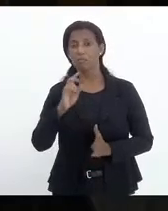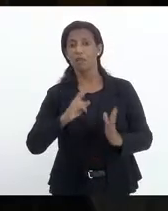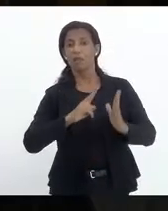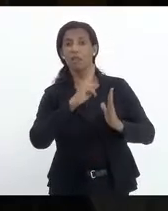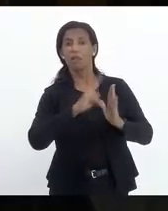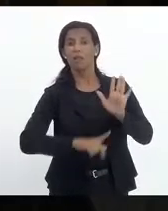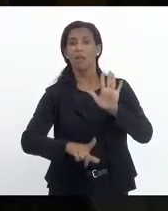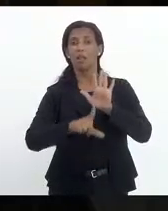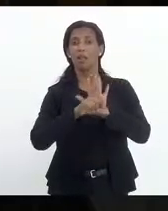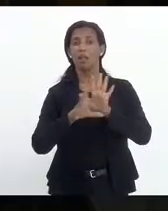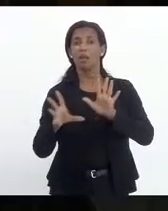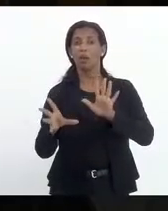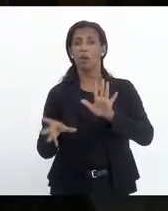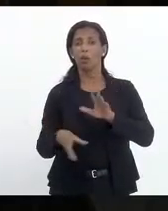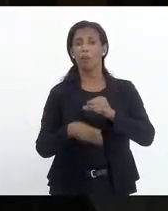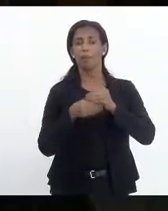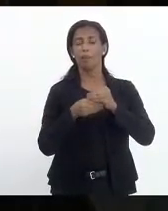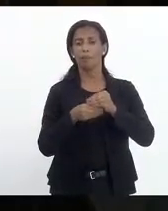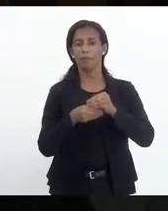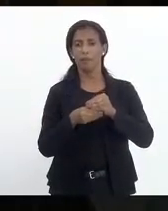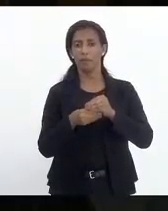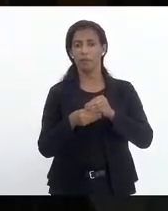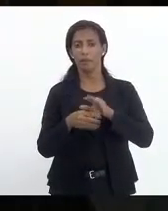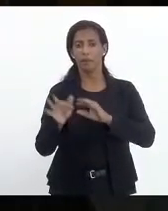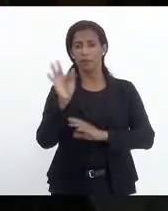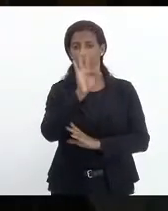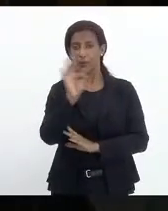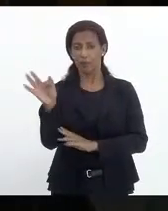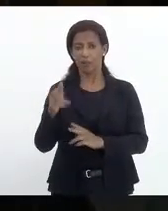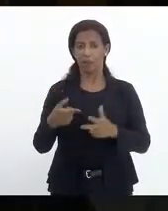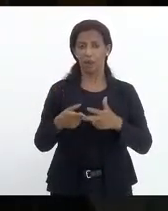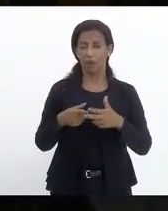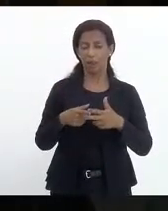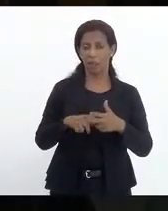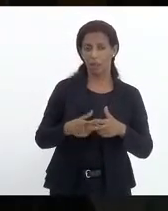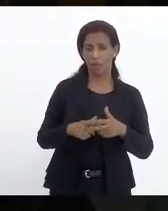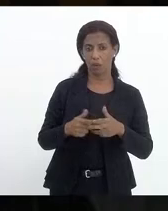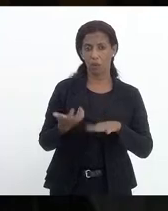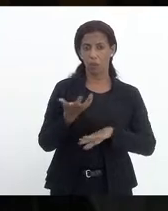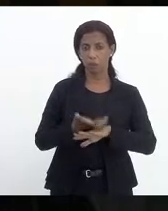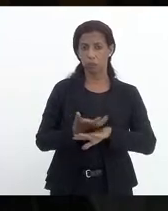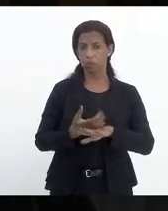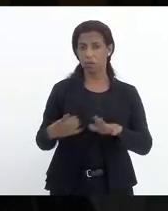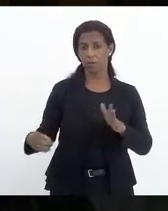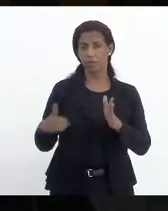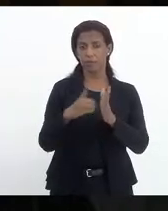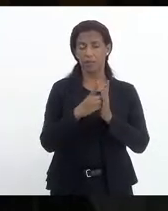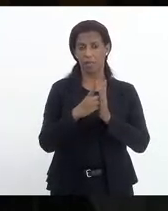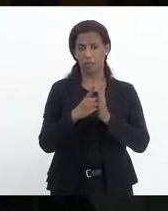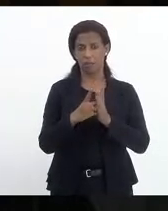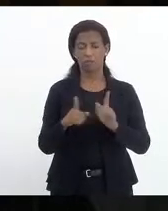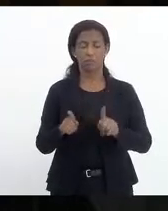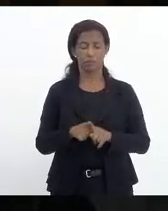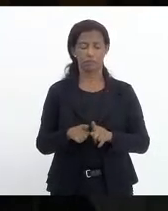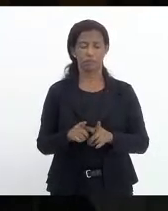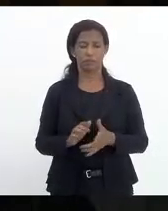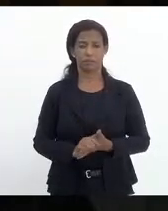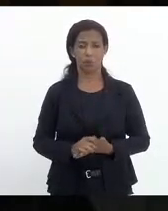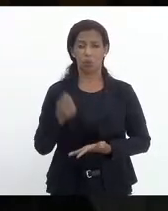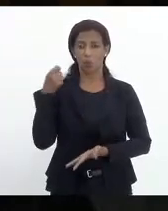a lei complementar que Federal que regula a matéria e o seu decreto regulamentador